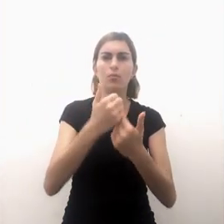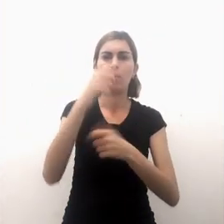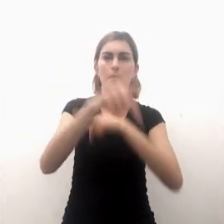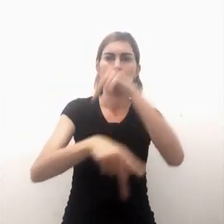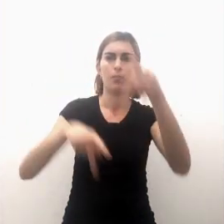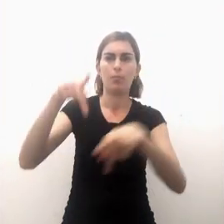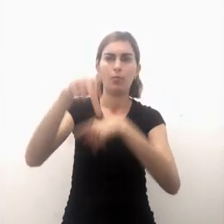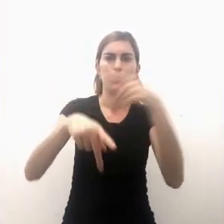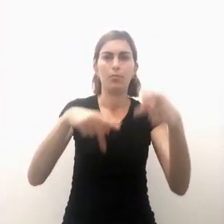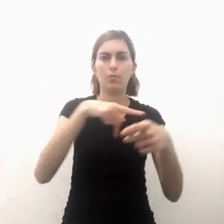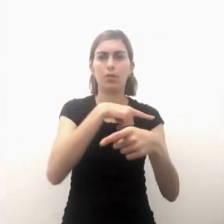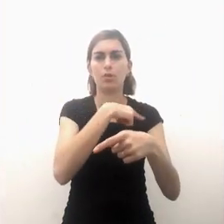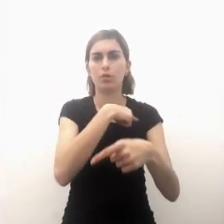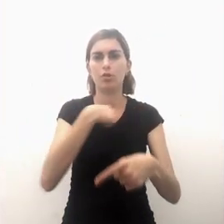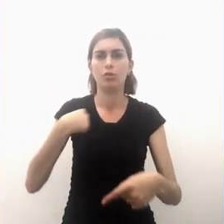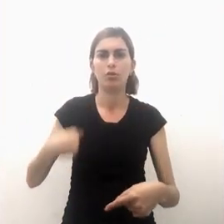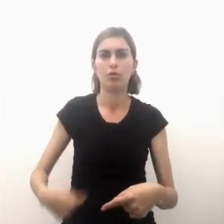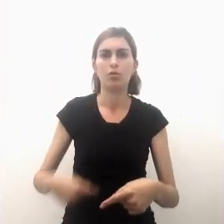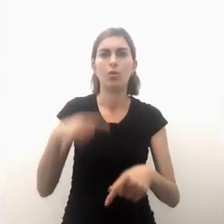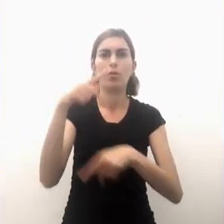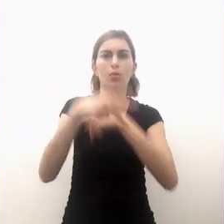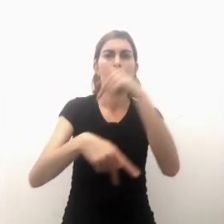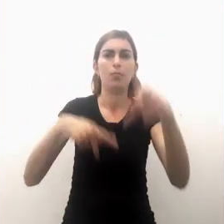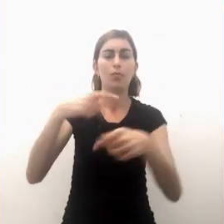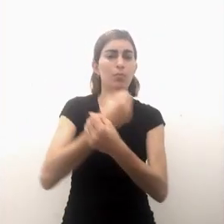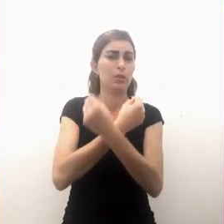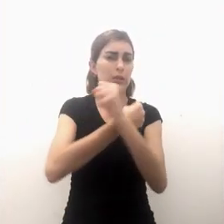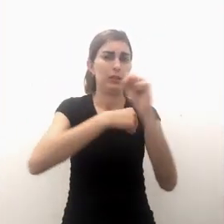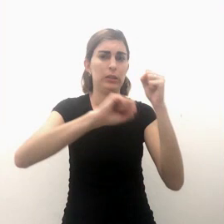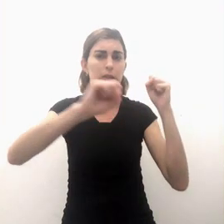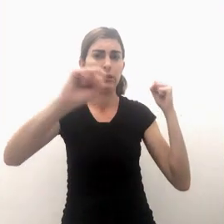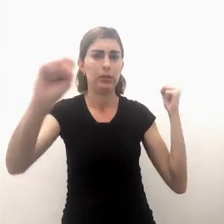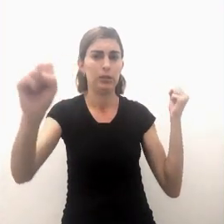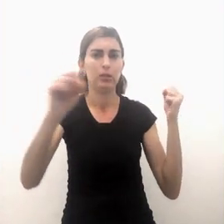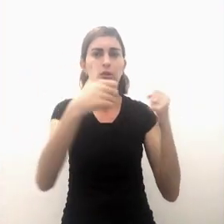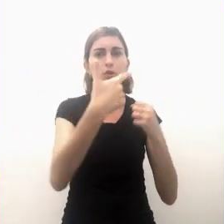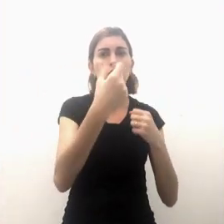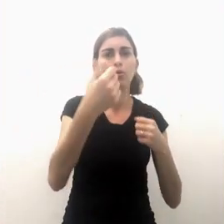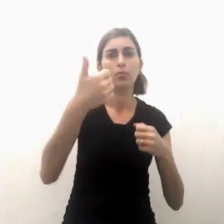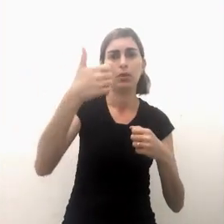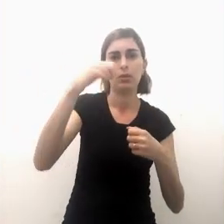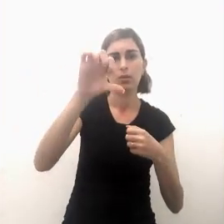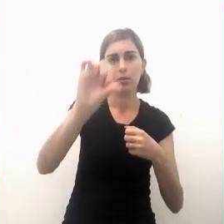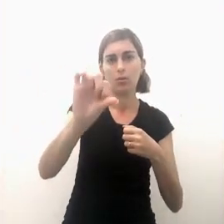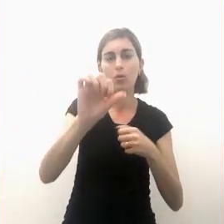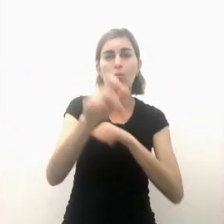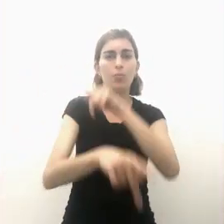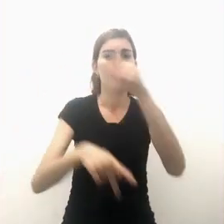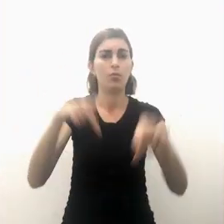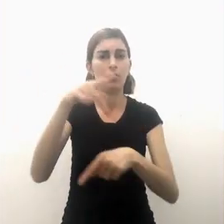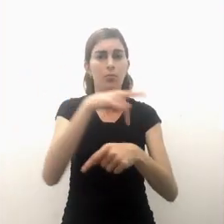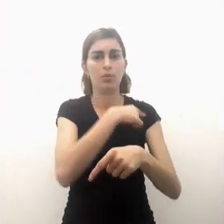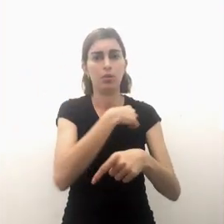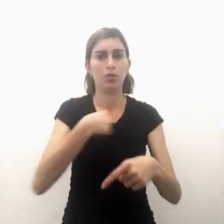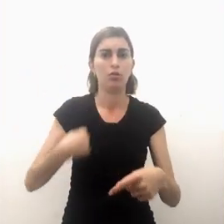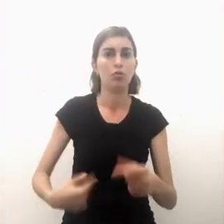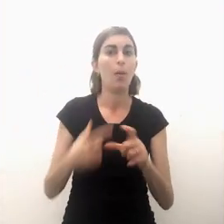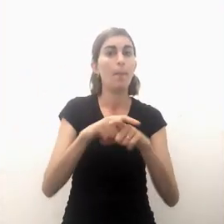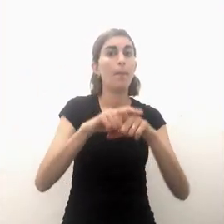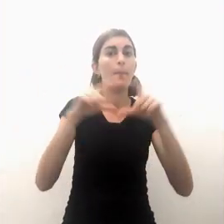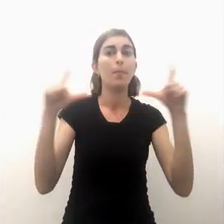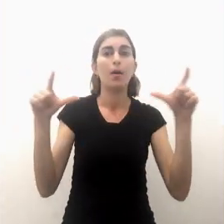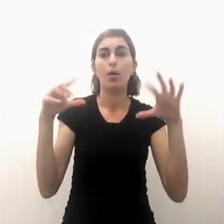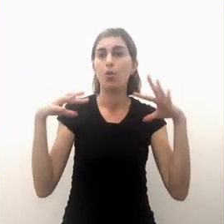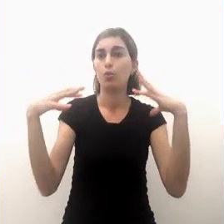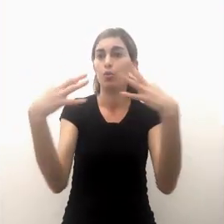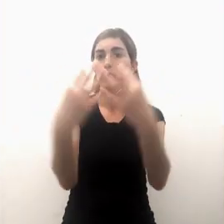população chinesa, tá? A população chinesa é uma população gigantesca. Em 2019, a população chinesa ela é maior do que